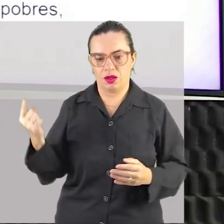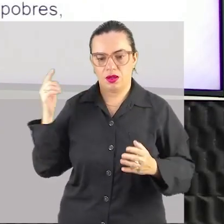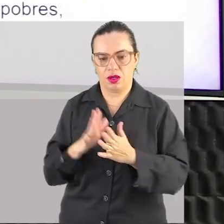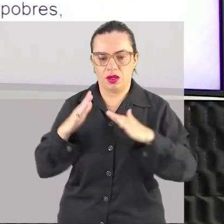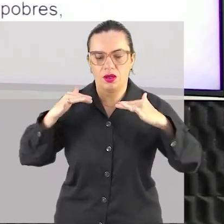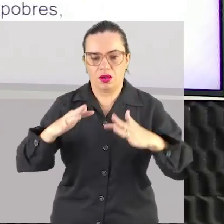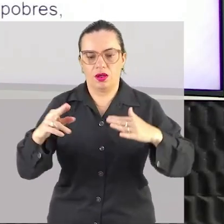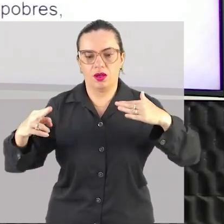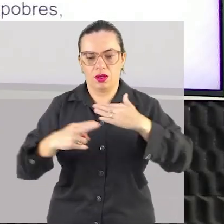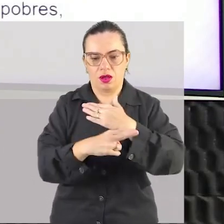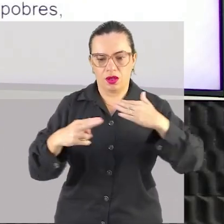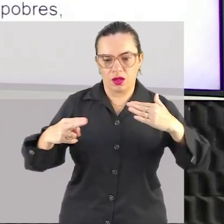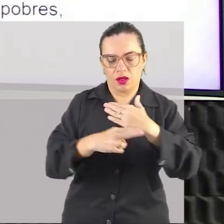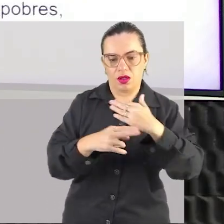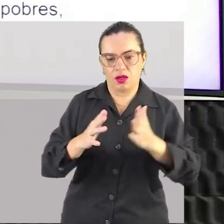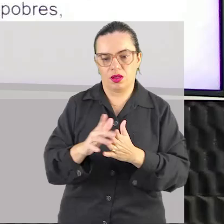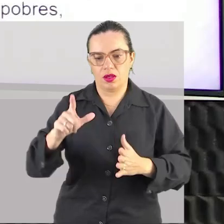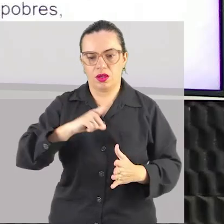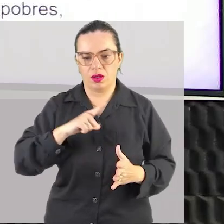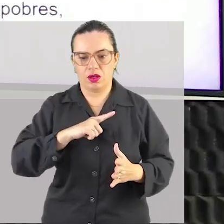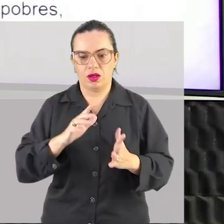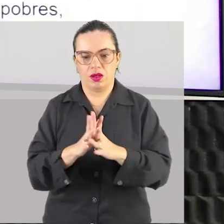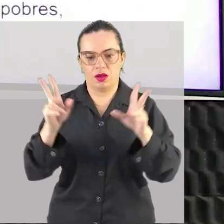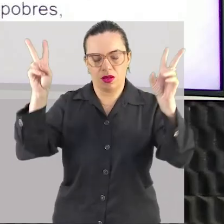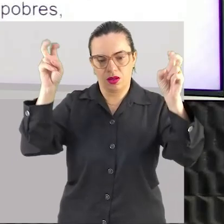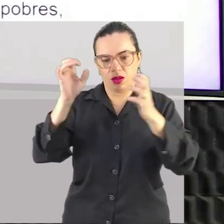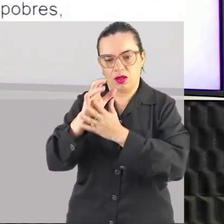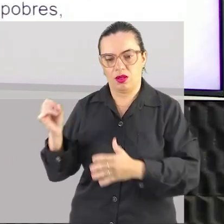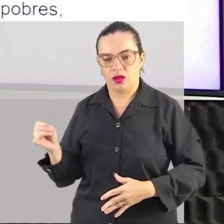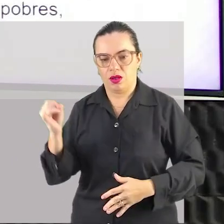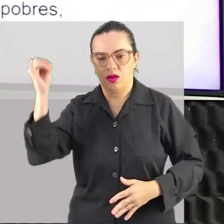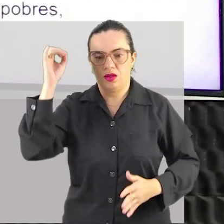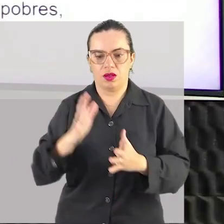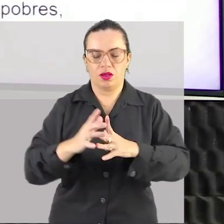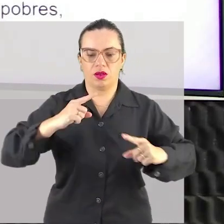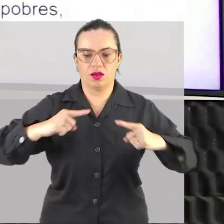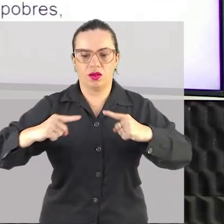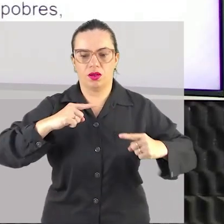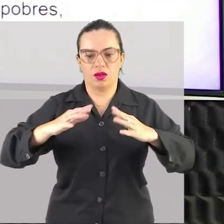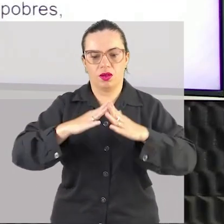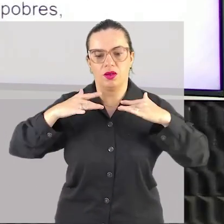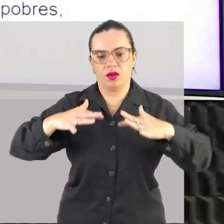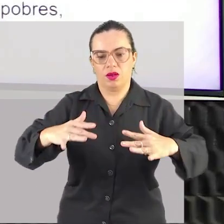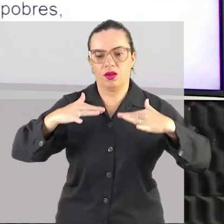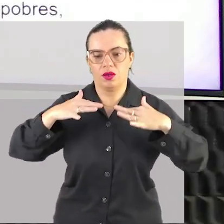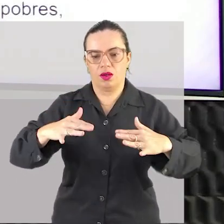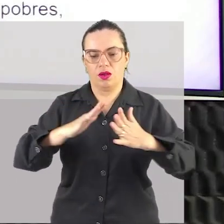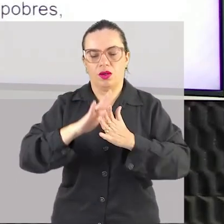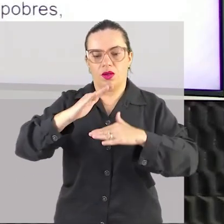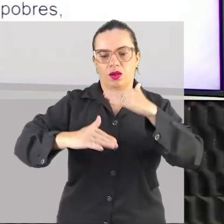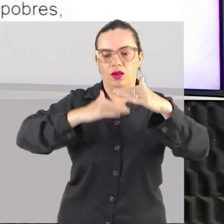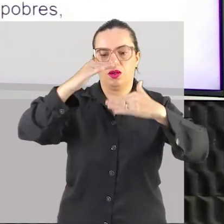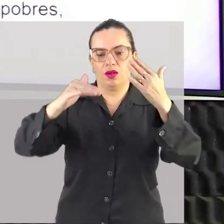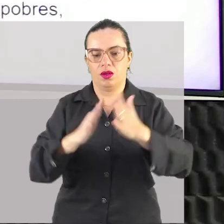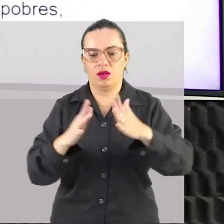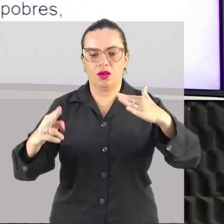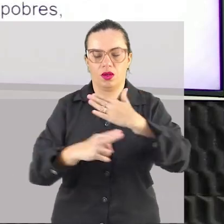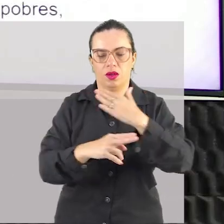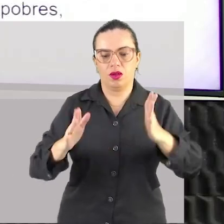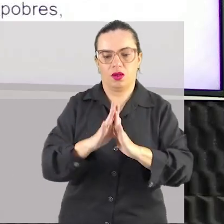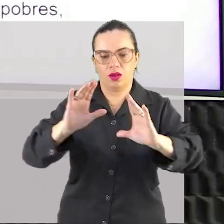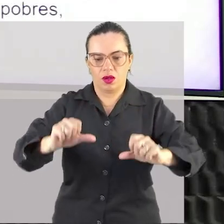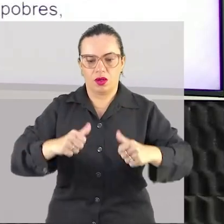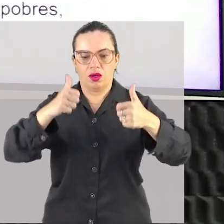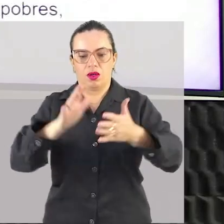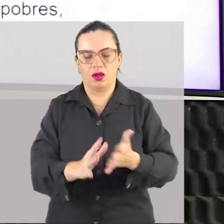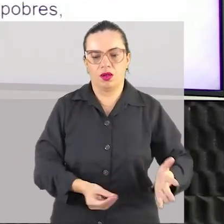ó a mobilidade Urbana constitui-se em um tema fundamental quando se discute desenvolvimento urbano e qualidade de